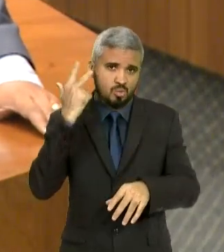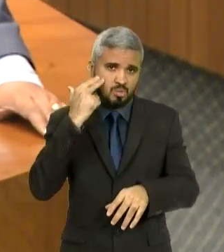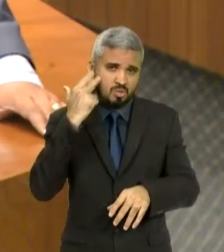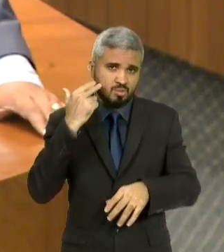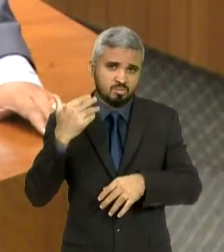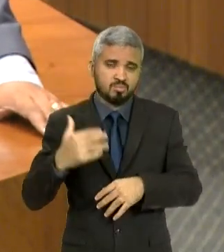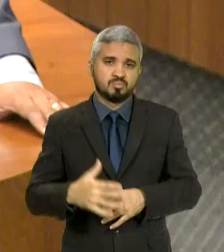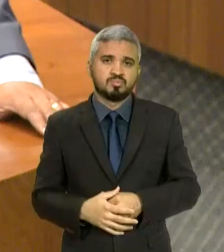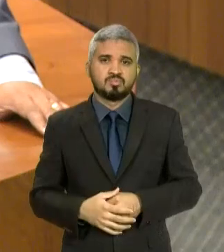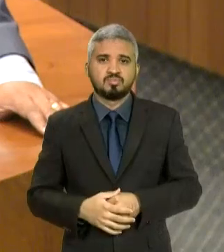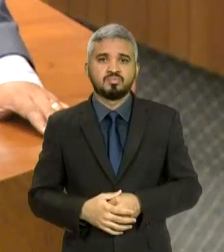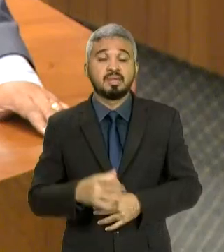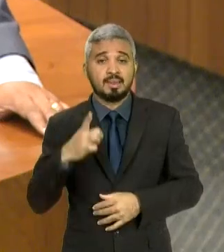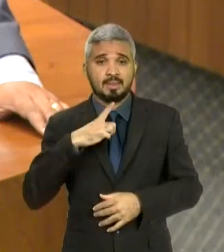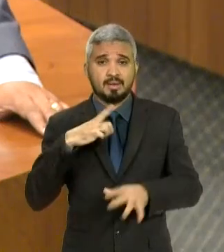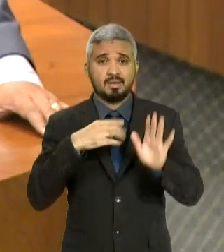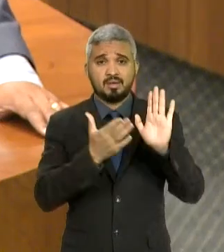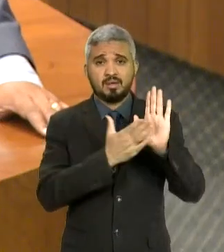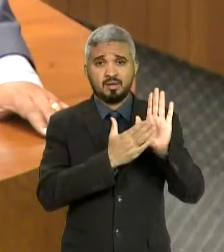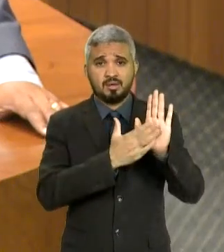votadas, dentre elas o orçamento,